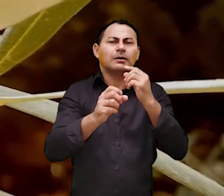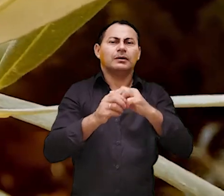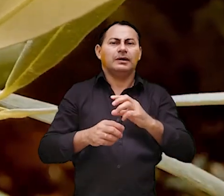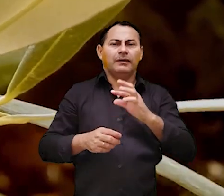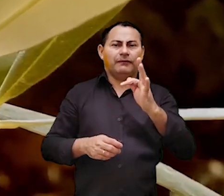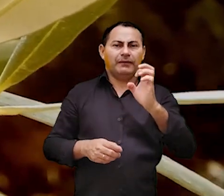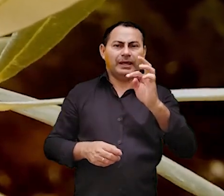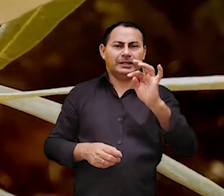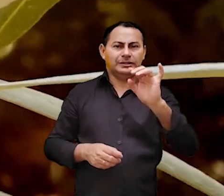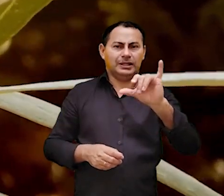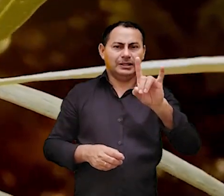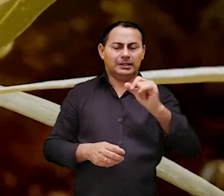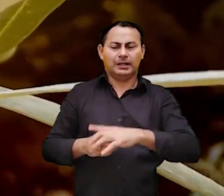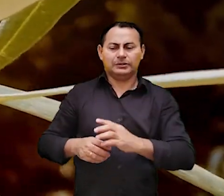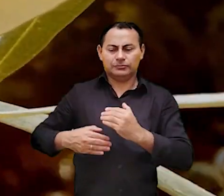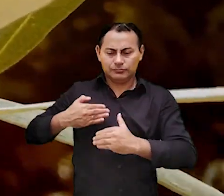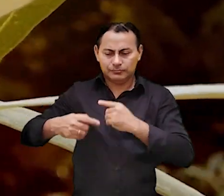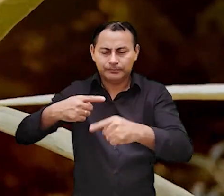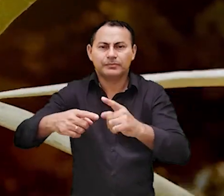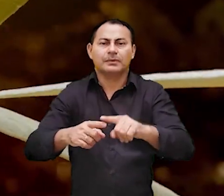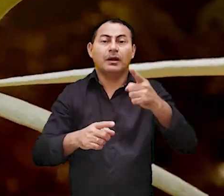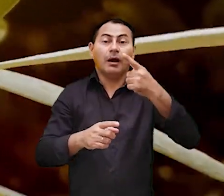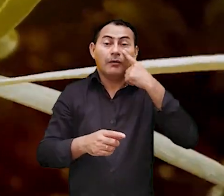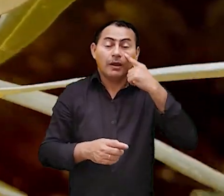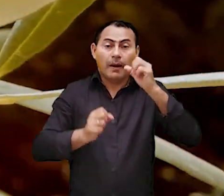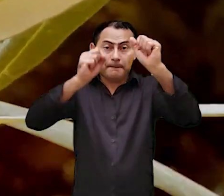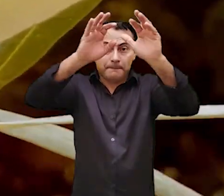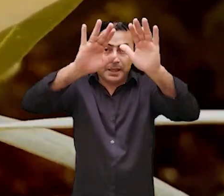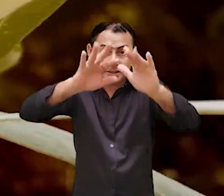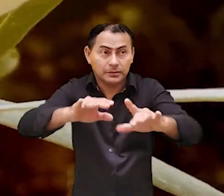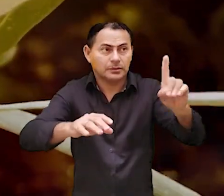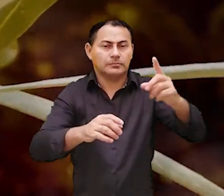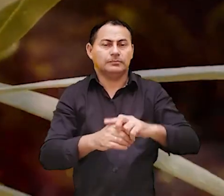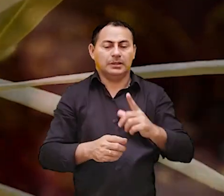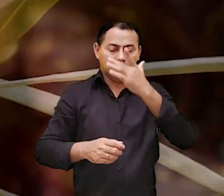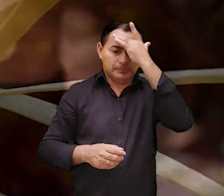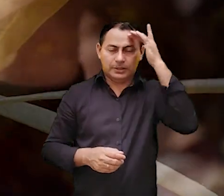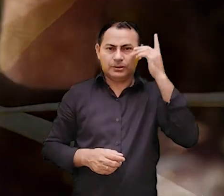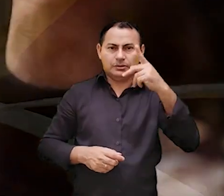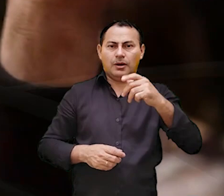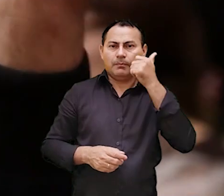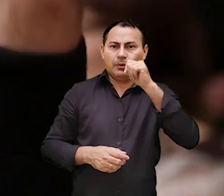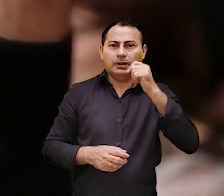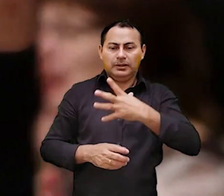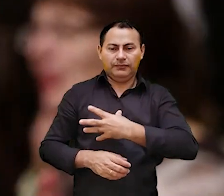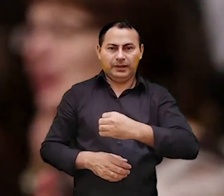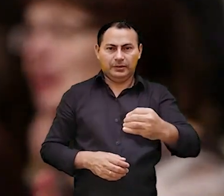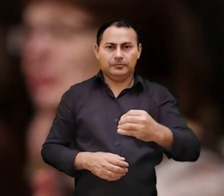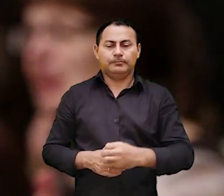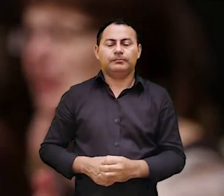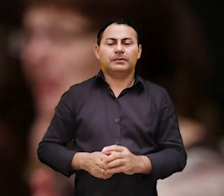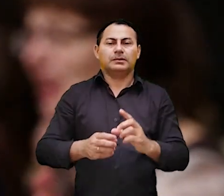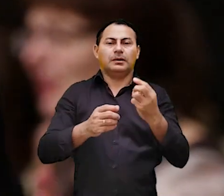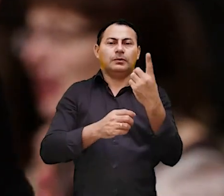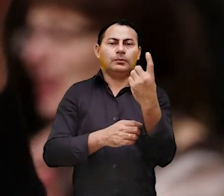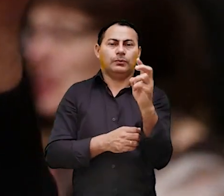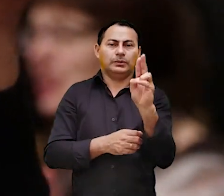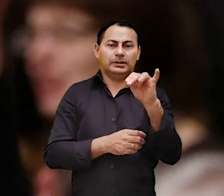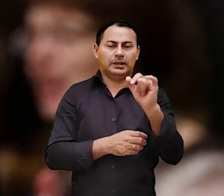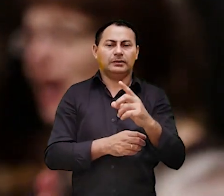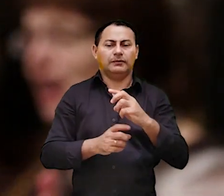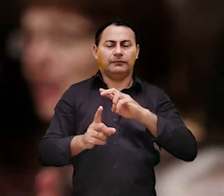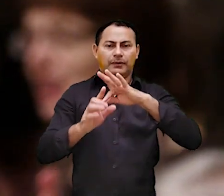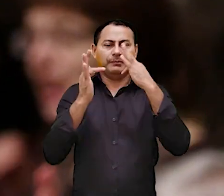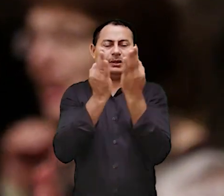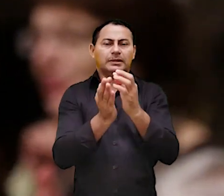de fertilidade e da frutificação. A seguir vemos que as bênçãos de Deus passam desse homem, de sua mulher e filhos, dessa